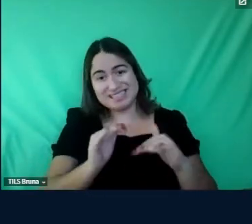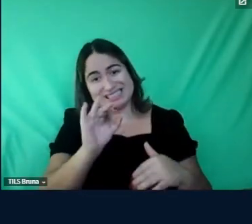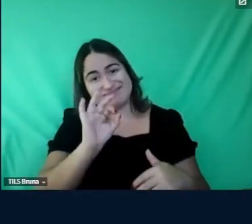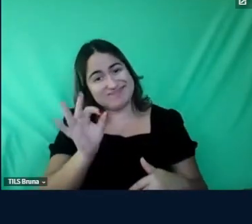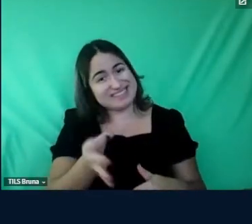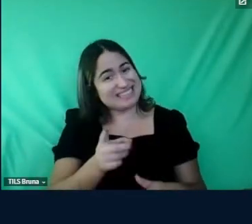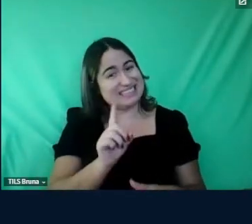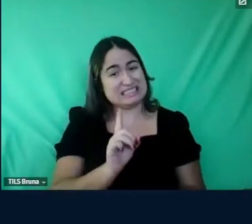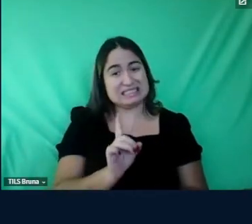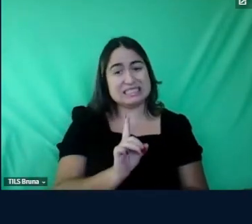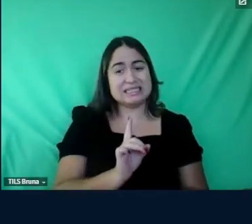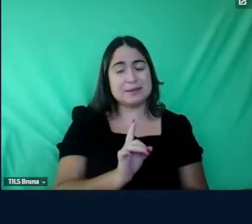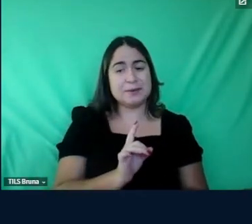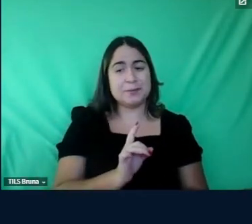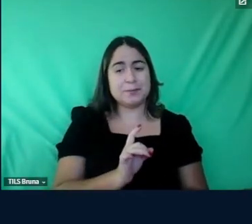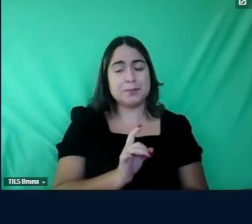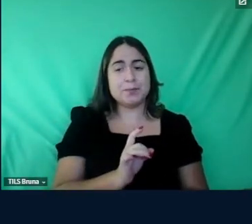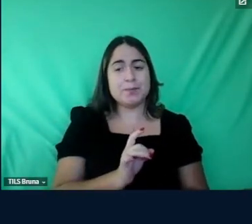né